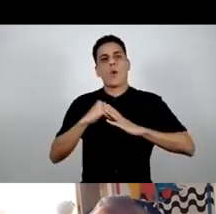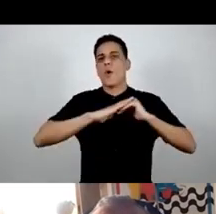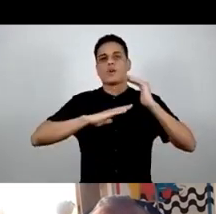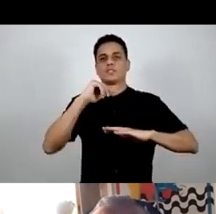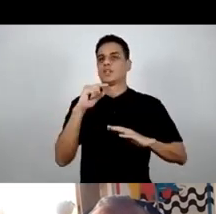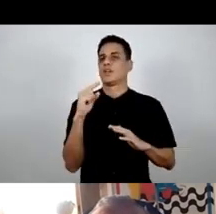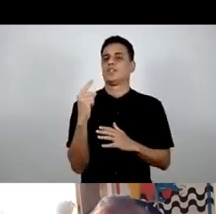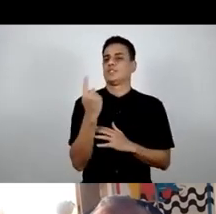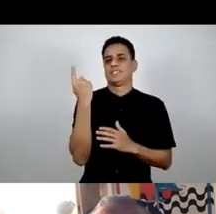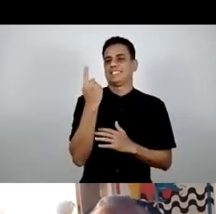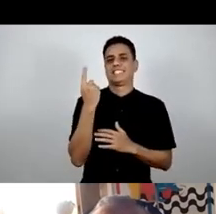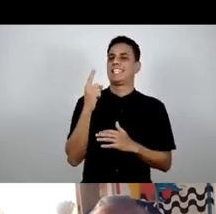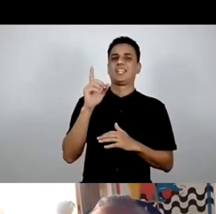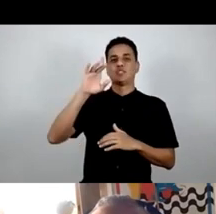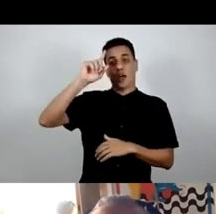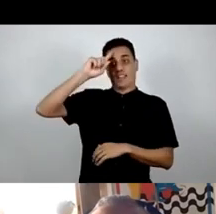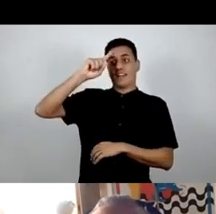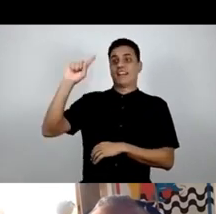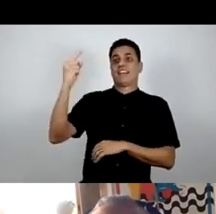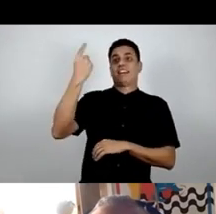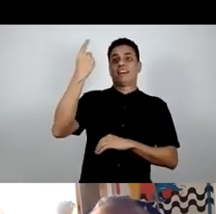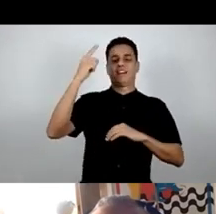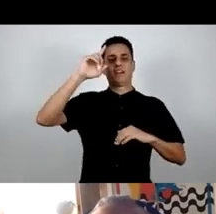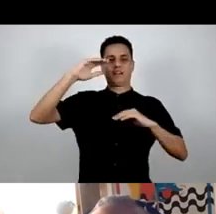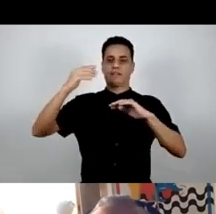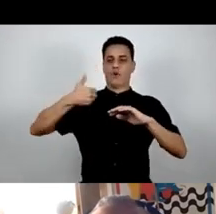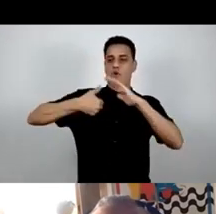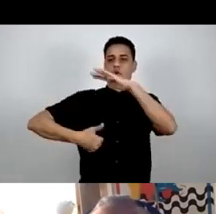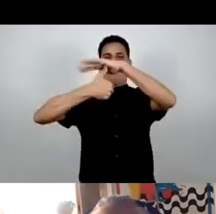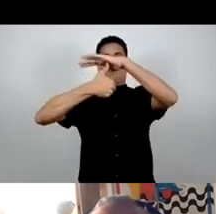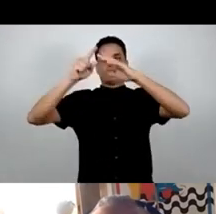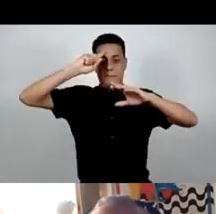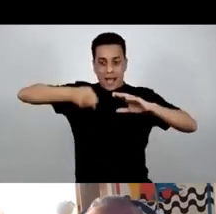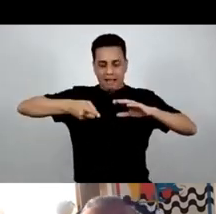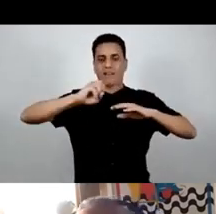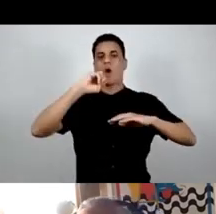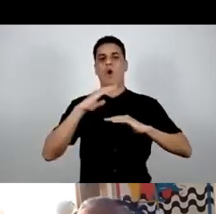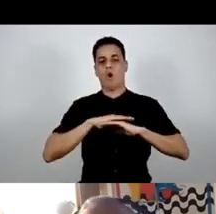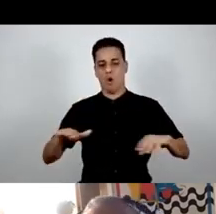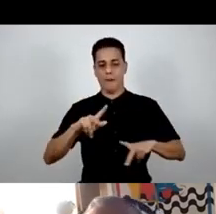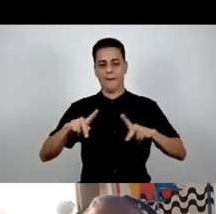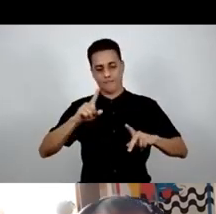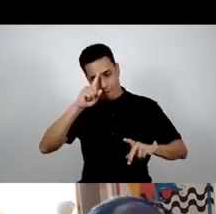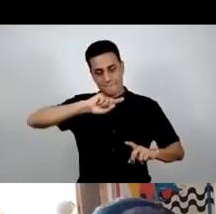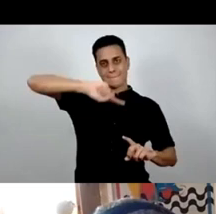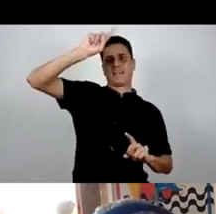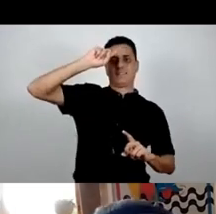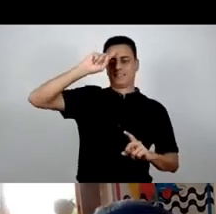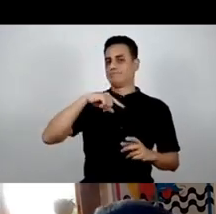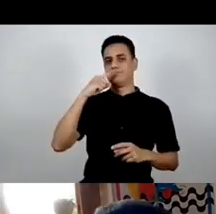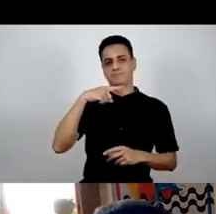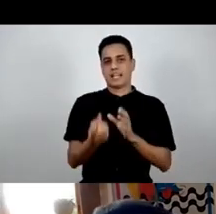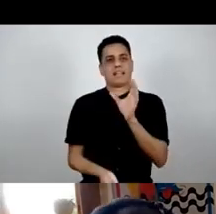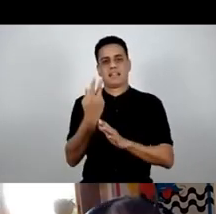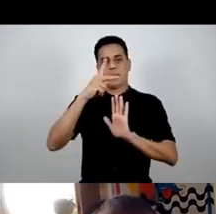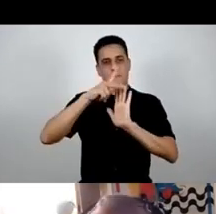bottom-up, nem up-down, né? Então, hoje em dia, qual seria o movimento, para quais